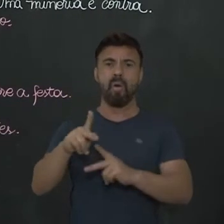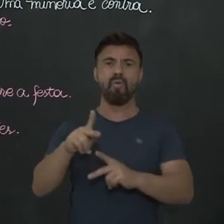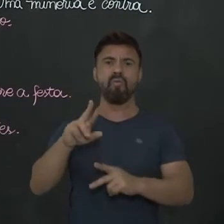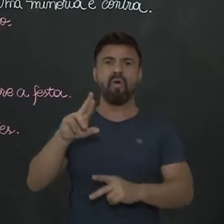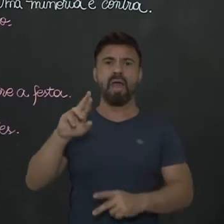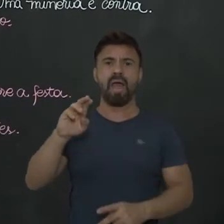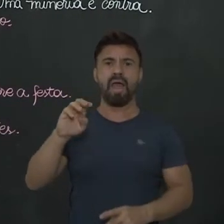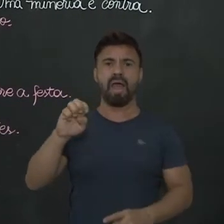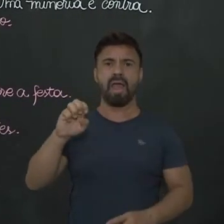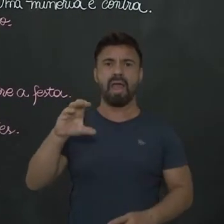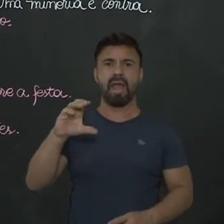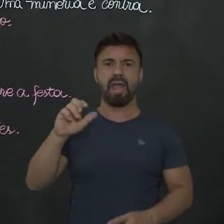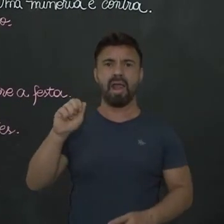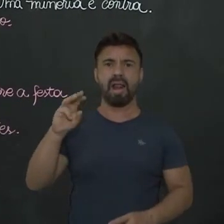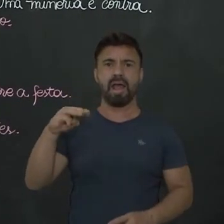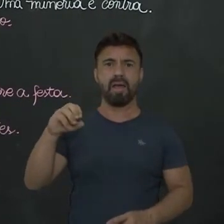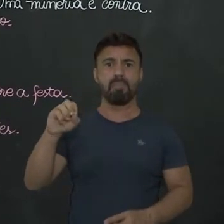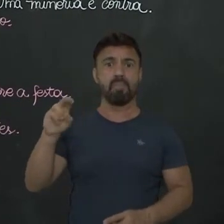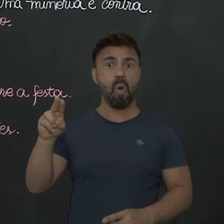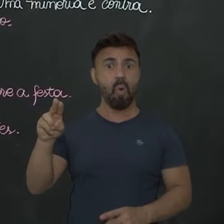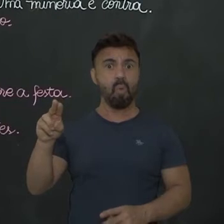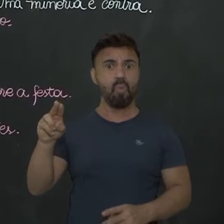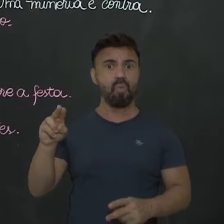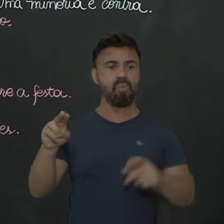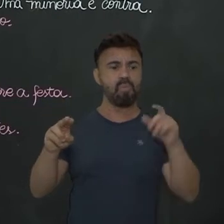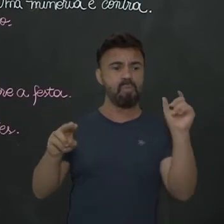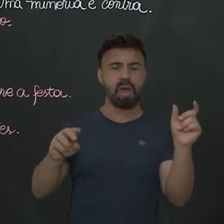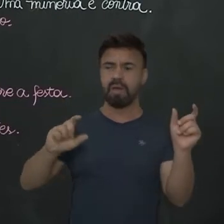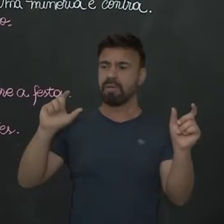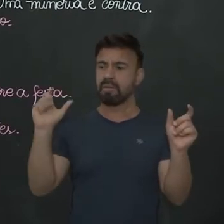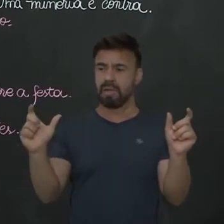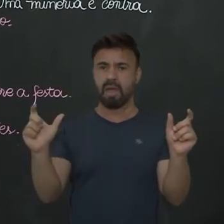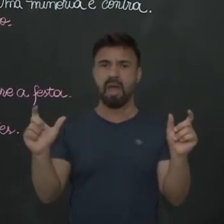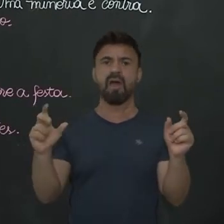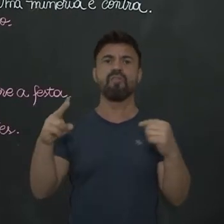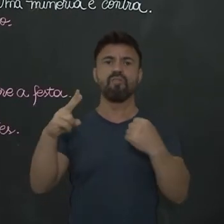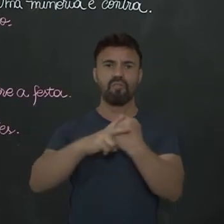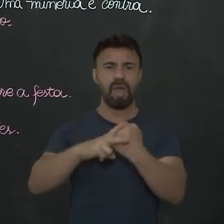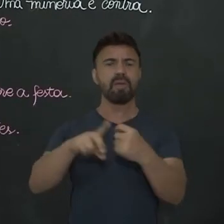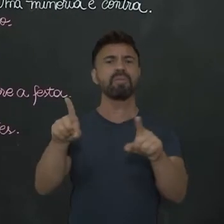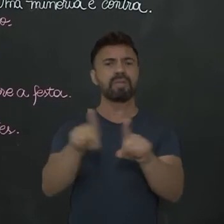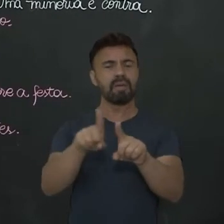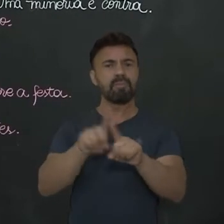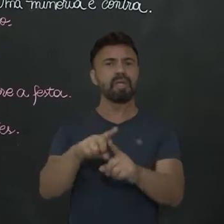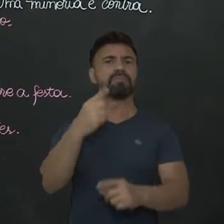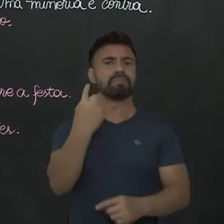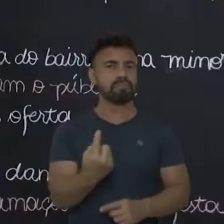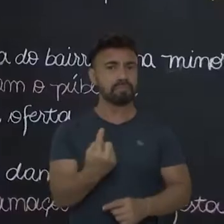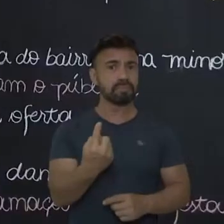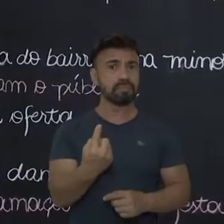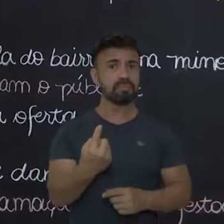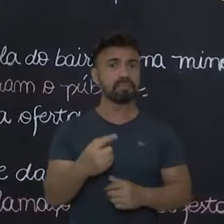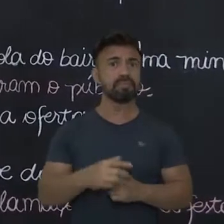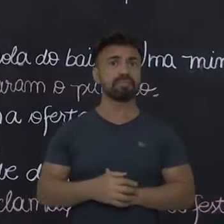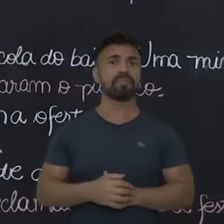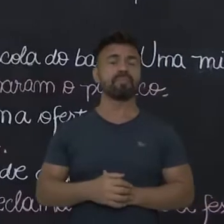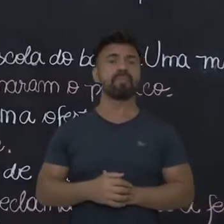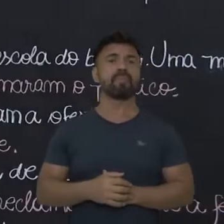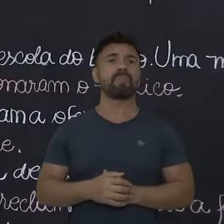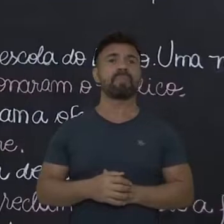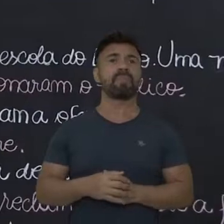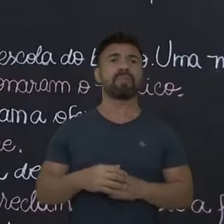de coletividade, a palavra está no singular, logo o verbo também deve estar no singular. Com os